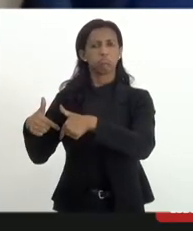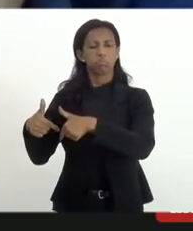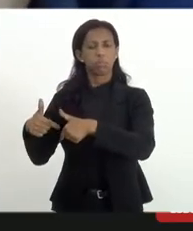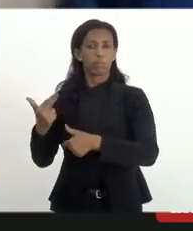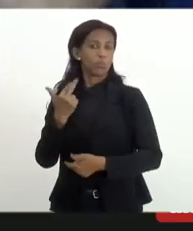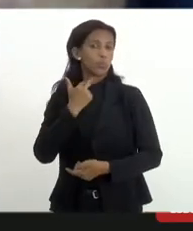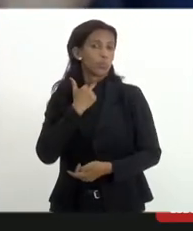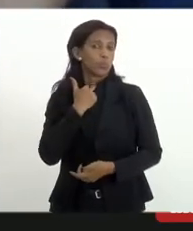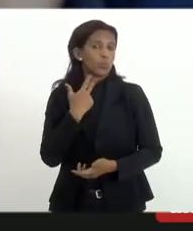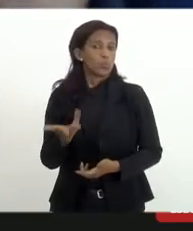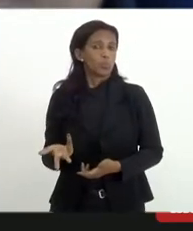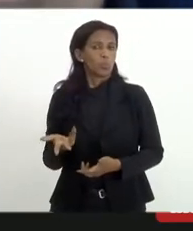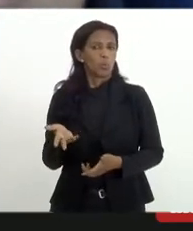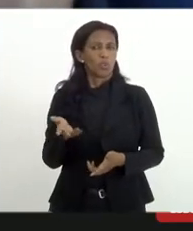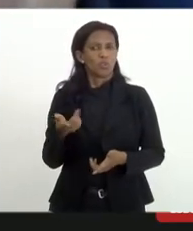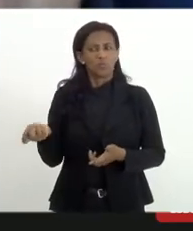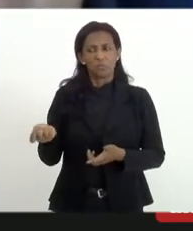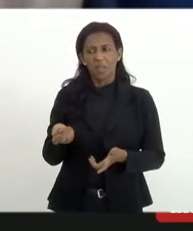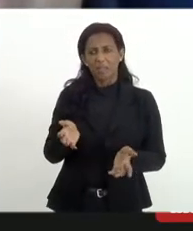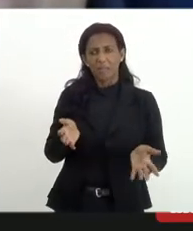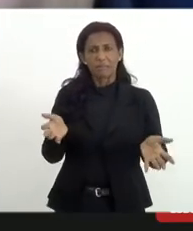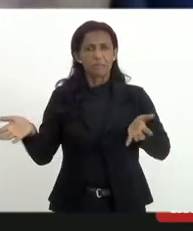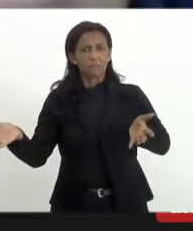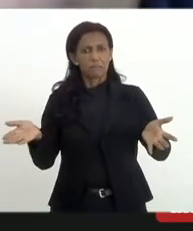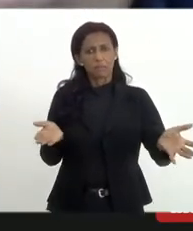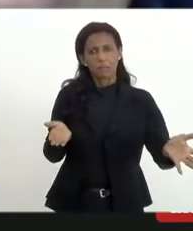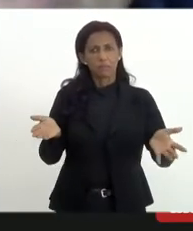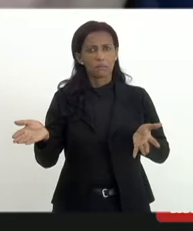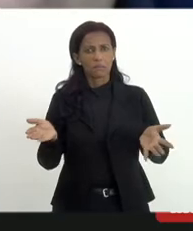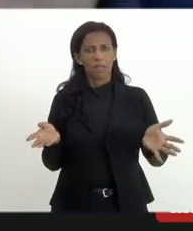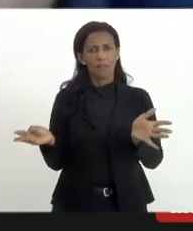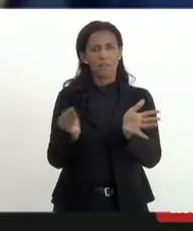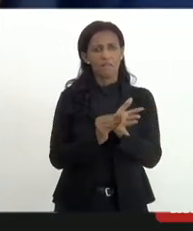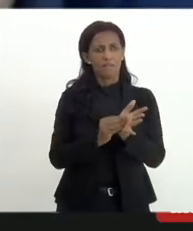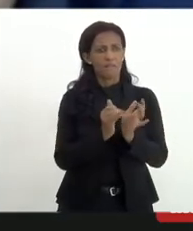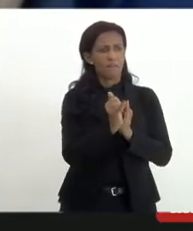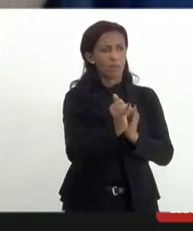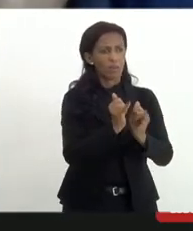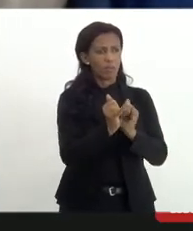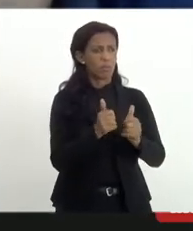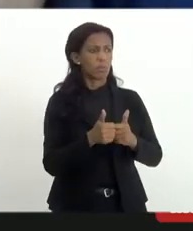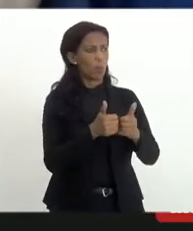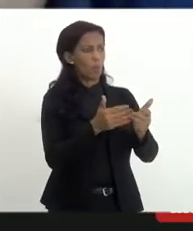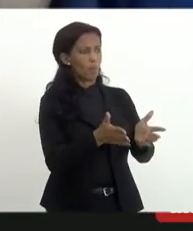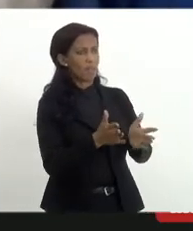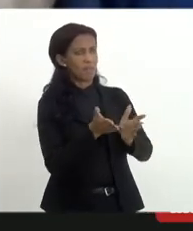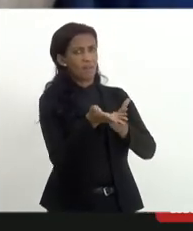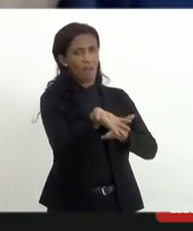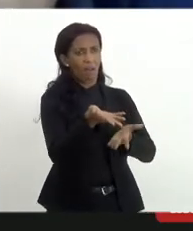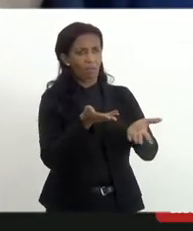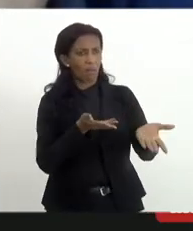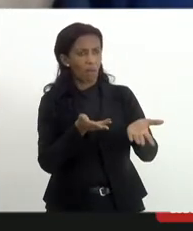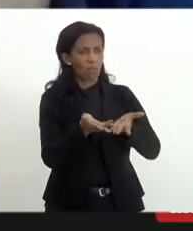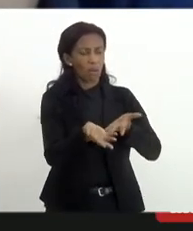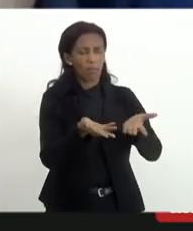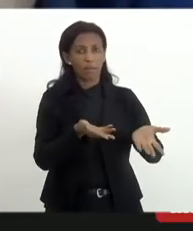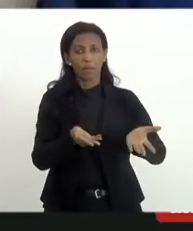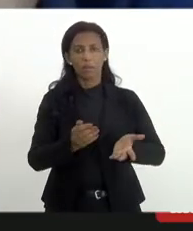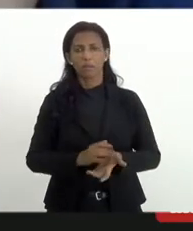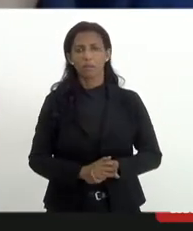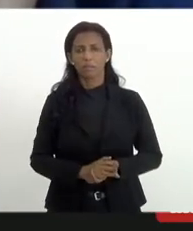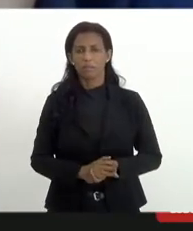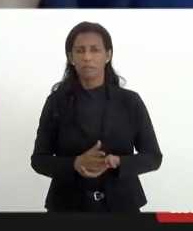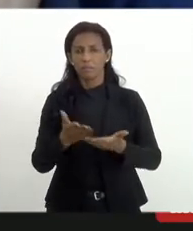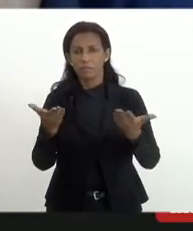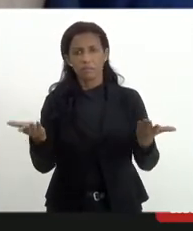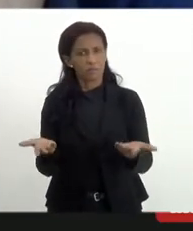é possível ficar esse jogo de empurra. Falta informação, então começa. Bem, vai, não vai.